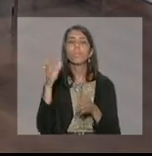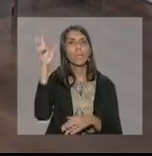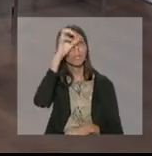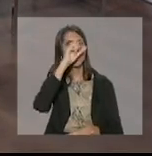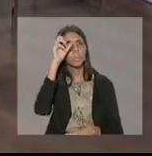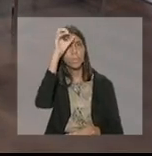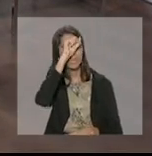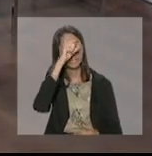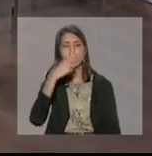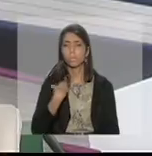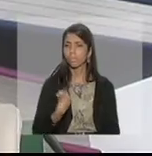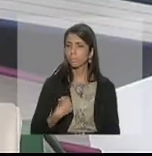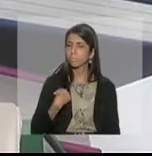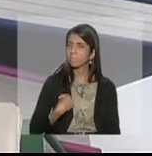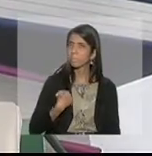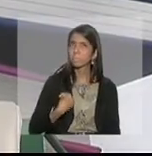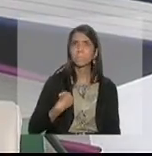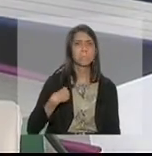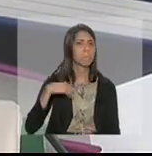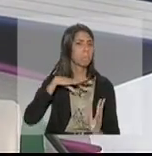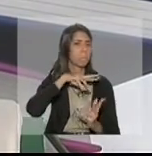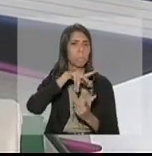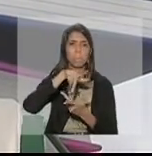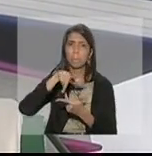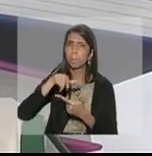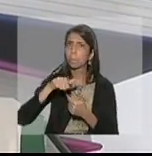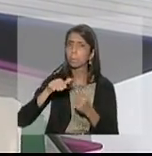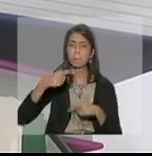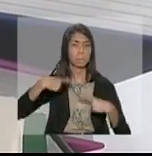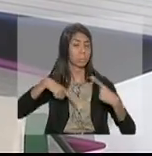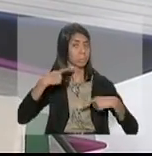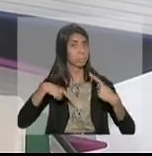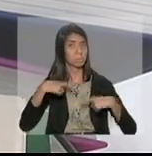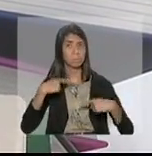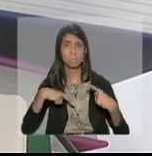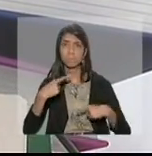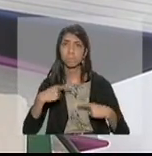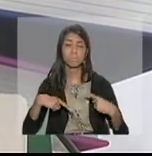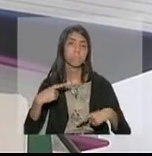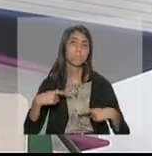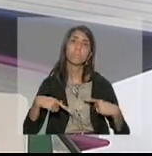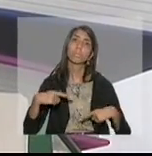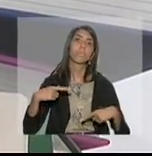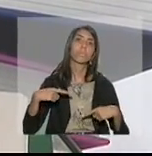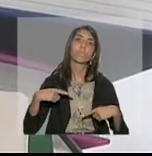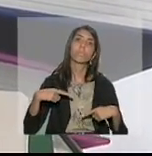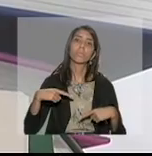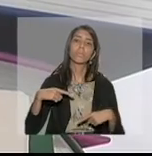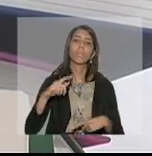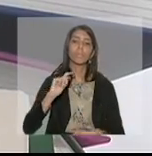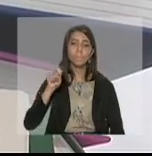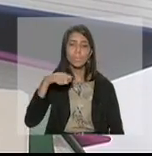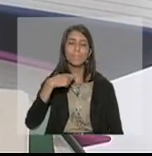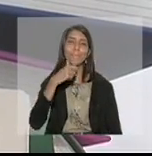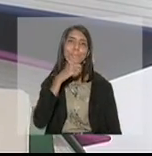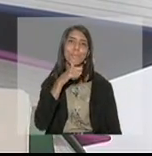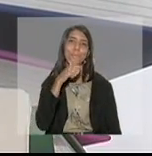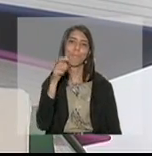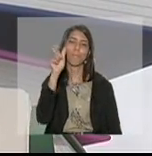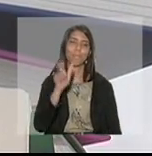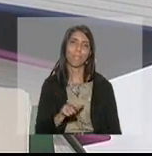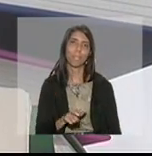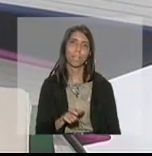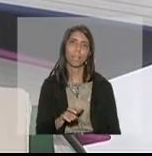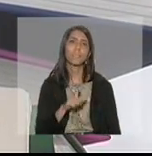um aprendizado sobre a vida, sobre o mundo, sobre política, sobre ser mulher,